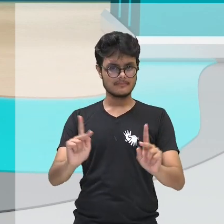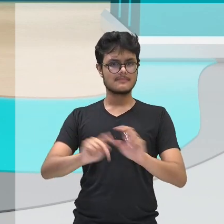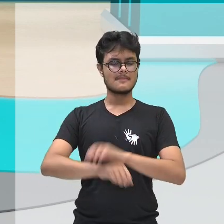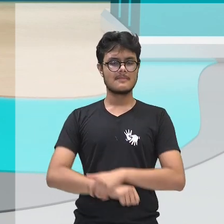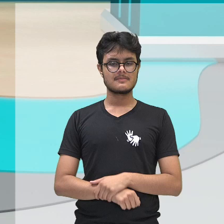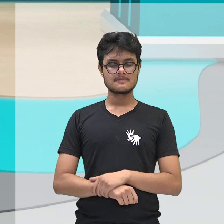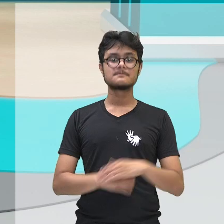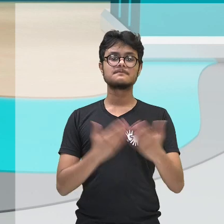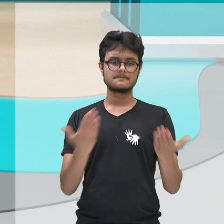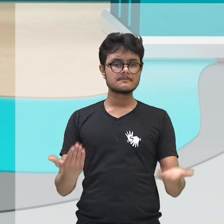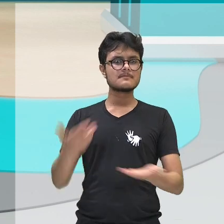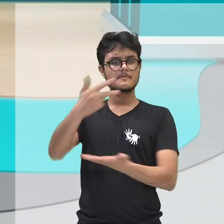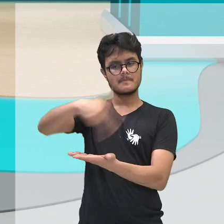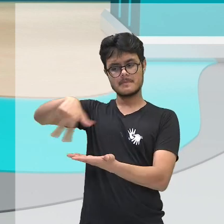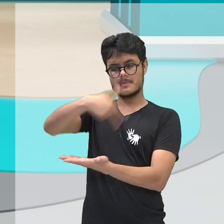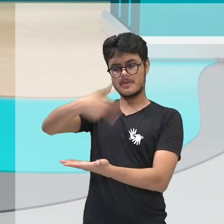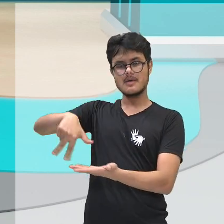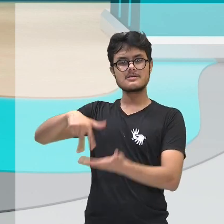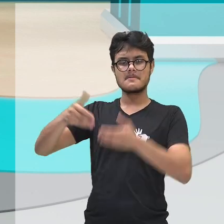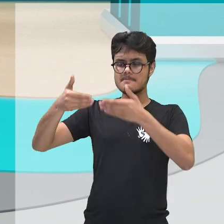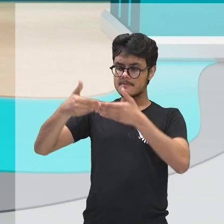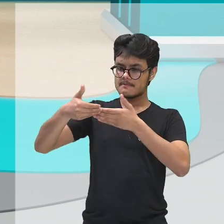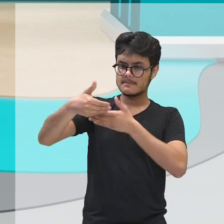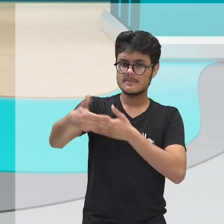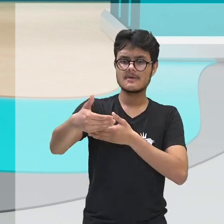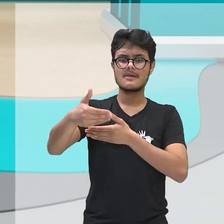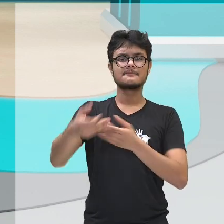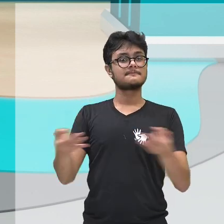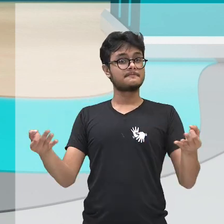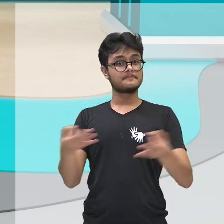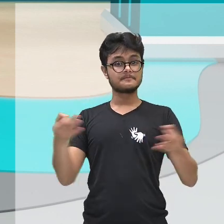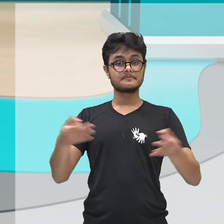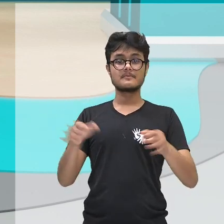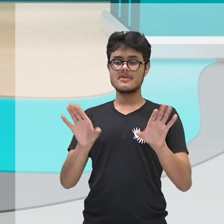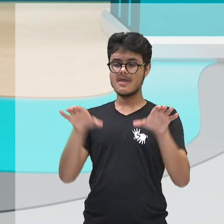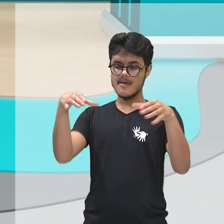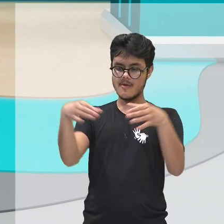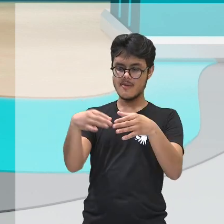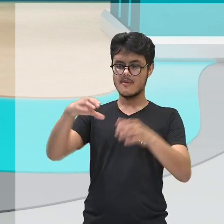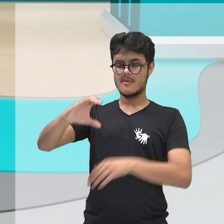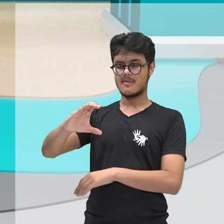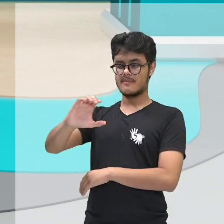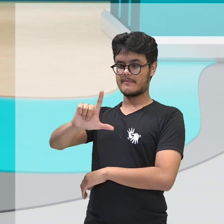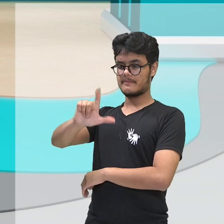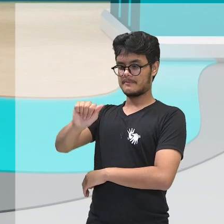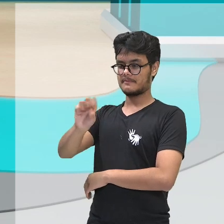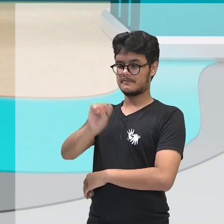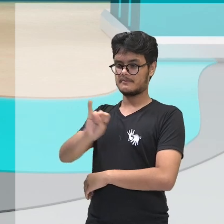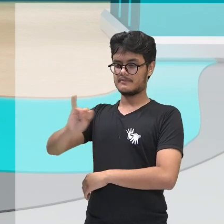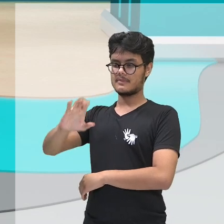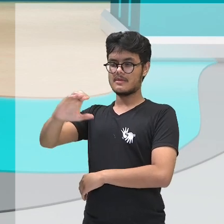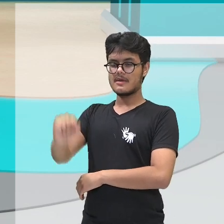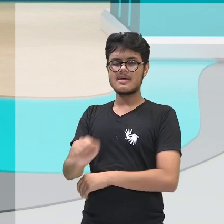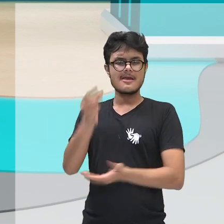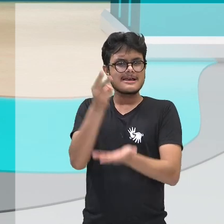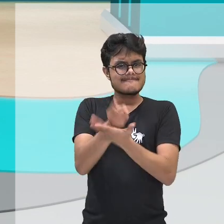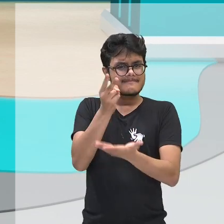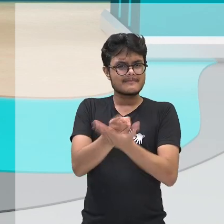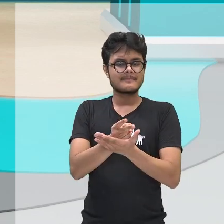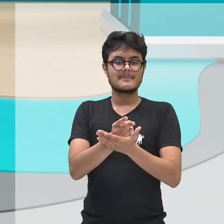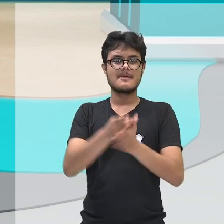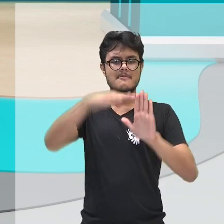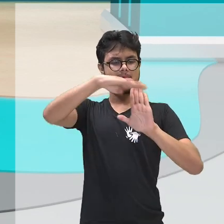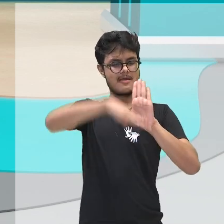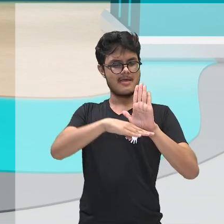clássica. E essa dança clássica, a partir do momento que ela se torna uma dança clássica, ela vai manter a padronização dos seus